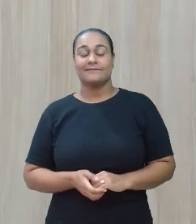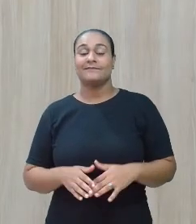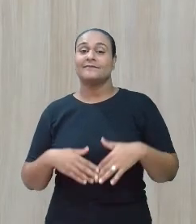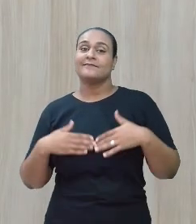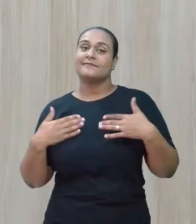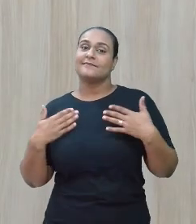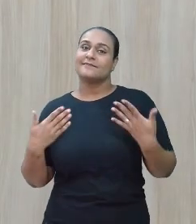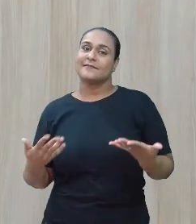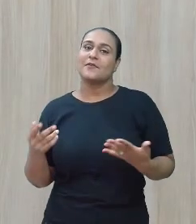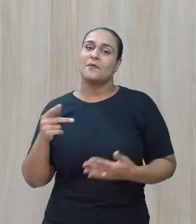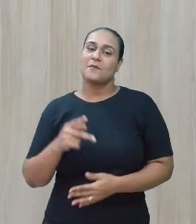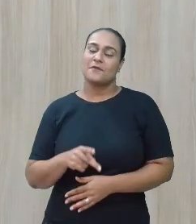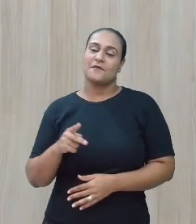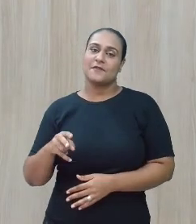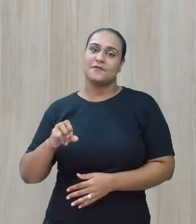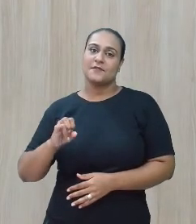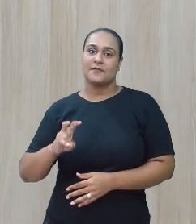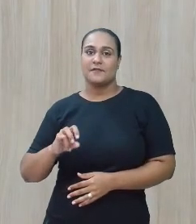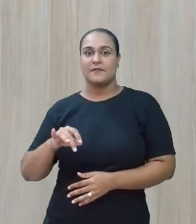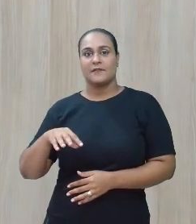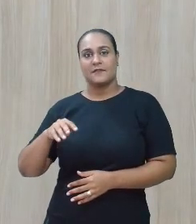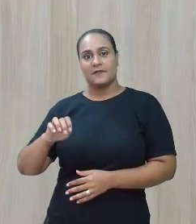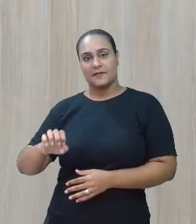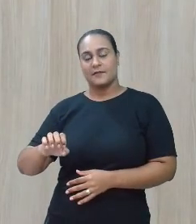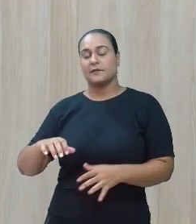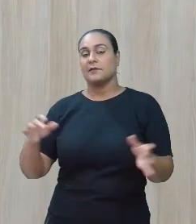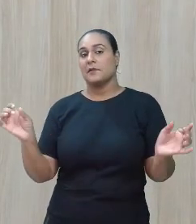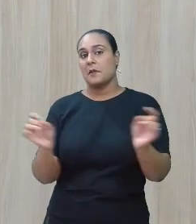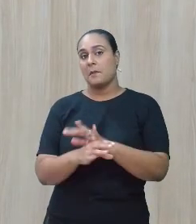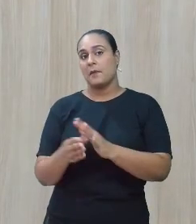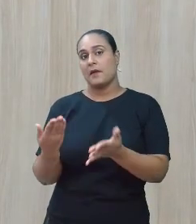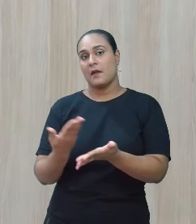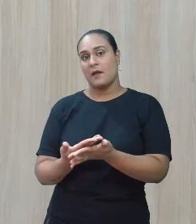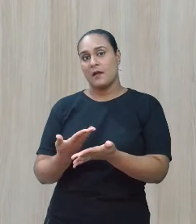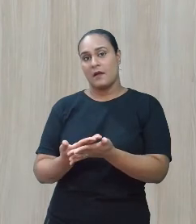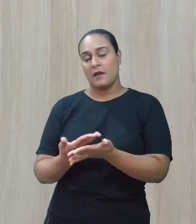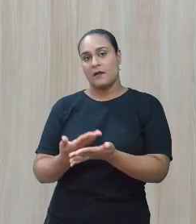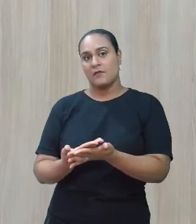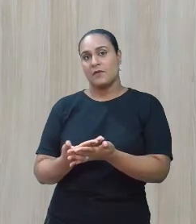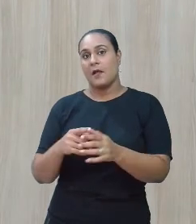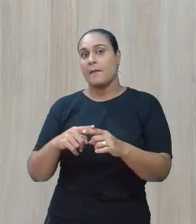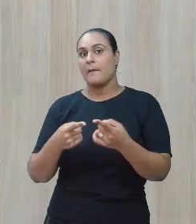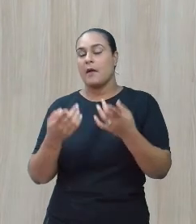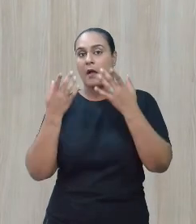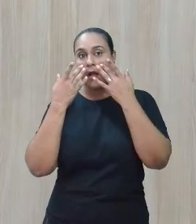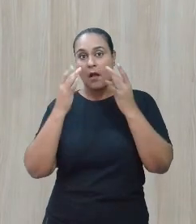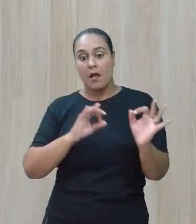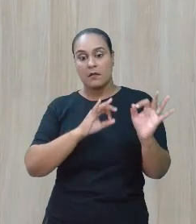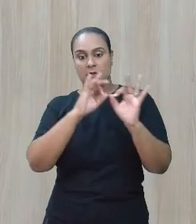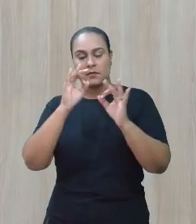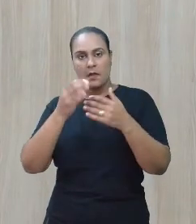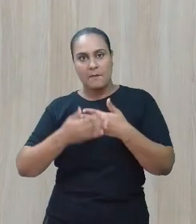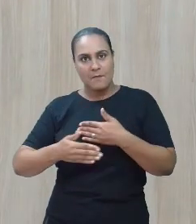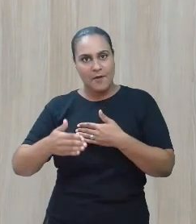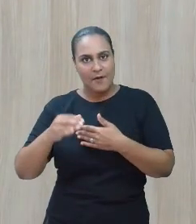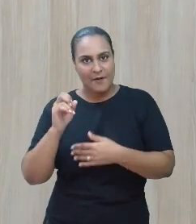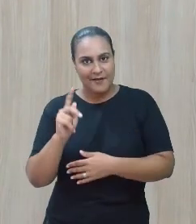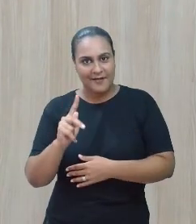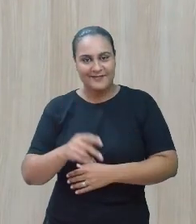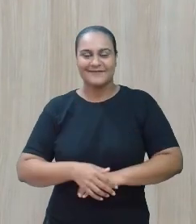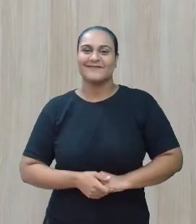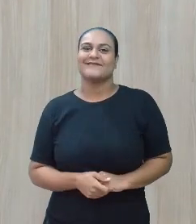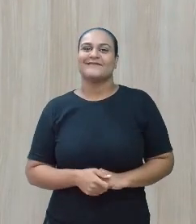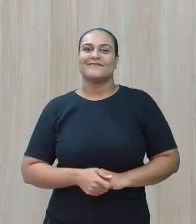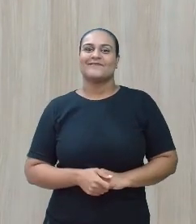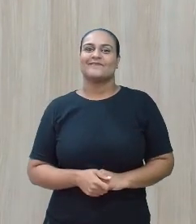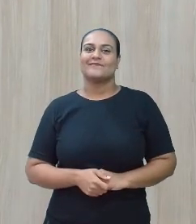aí, professora Viviane. Nós estamos terminando a nossa aula, mas assiste a próxima, tá? Então,